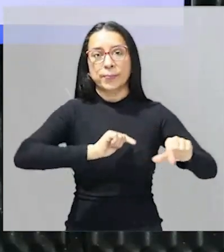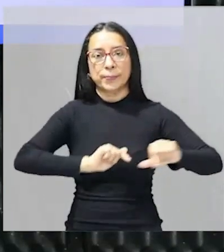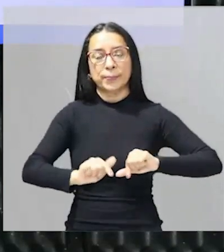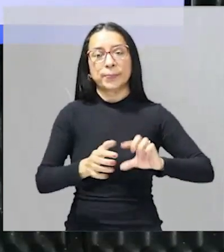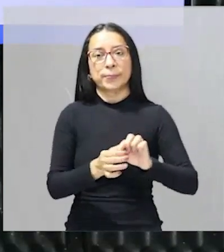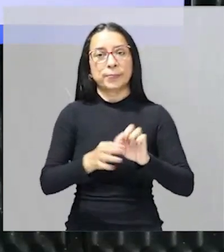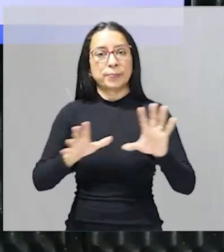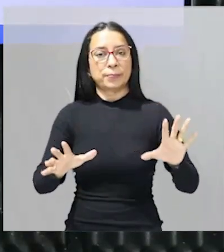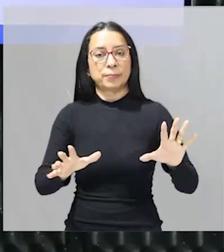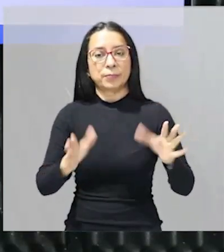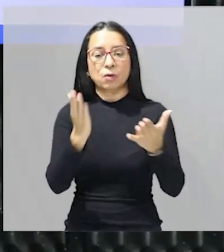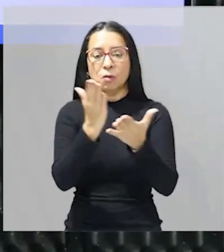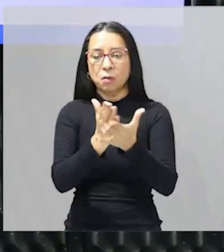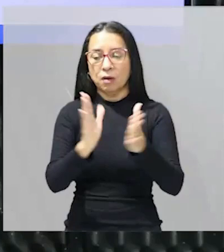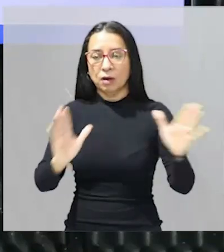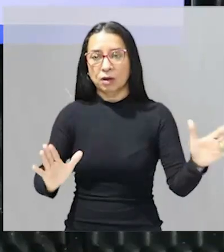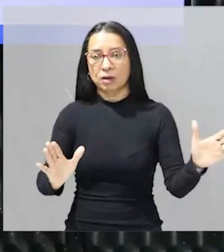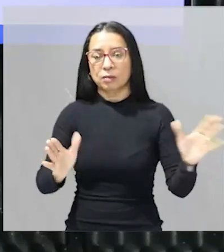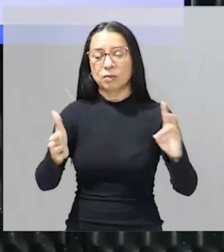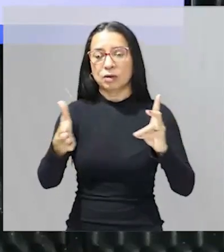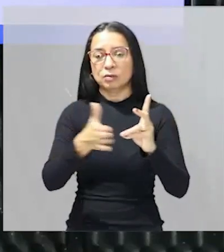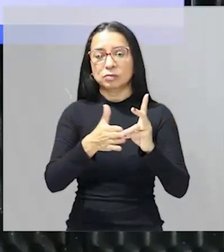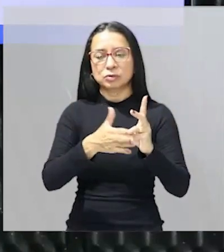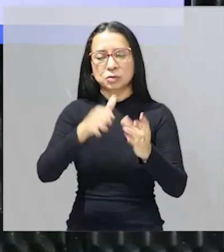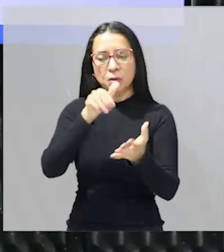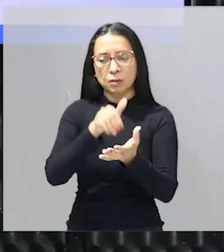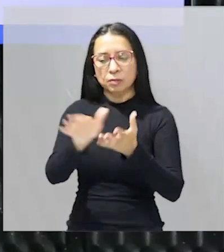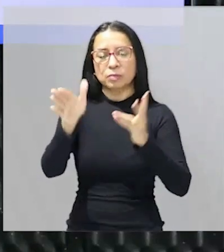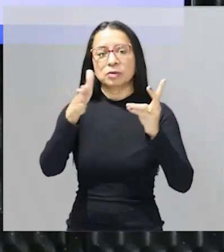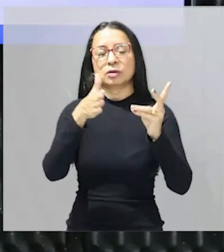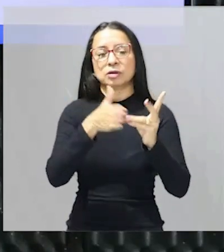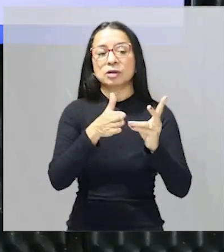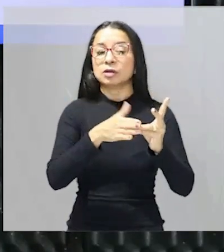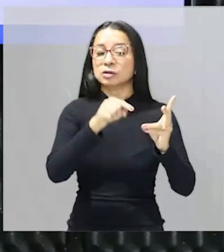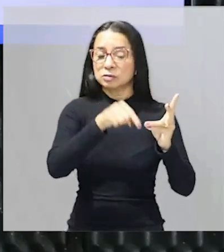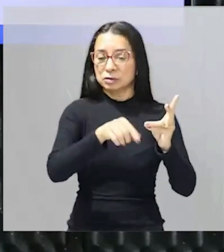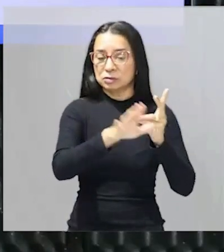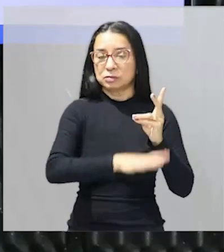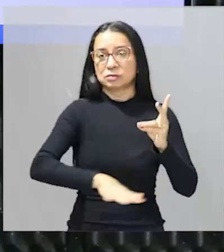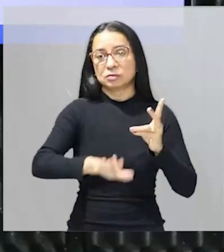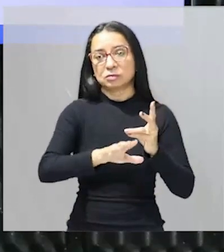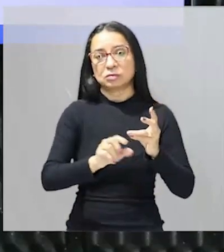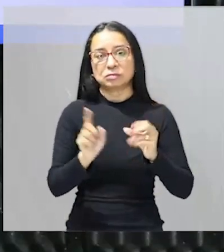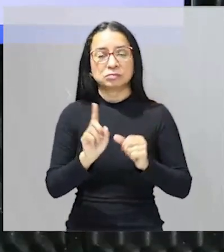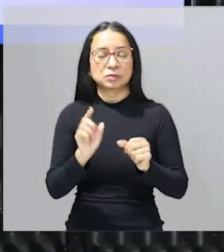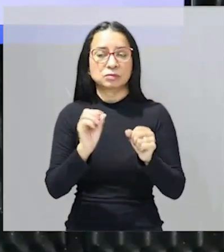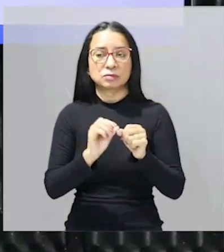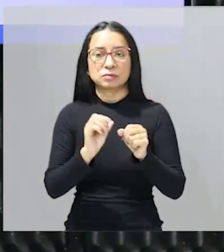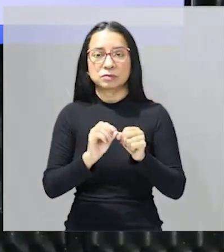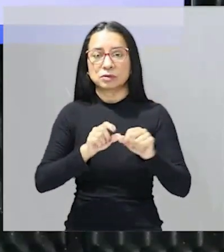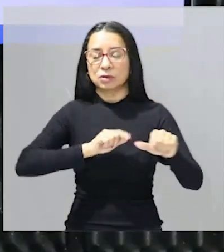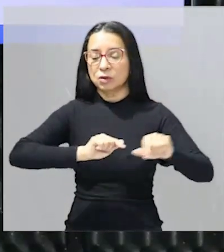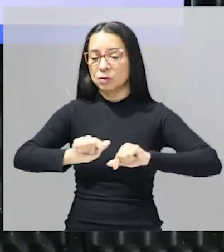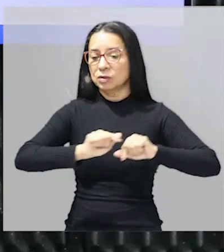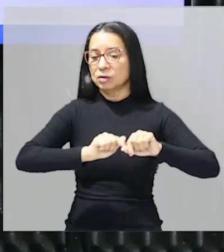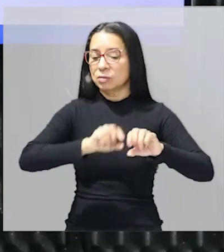Que vão exterminar índios, que vão expulsar índios de territórios, que não vão fazer o trabalho de